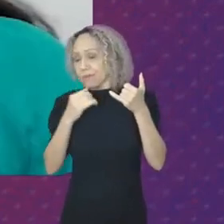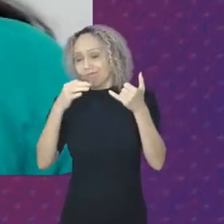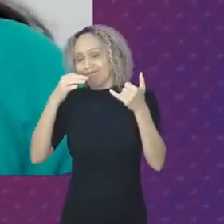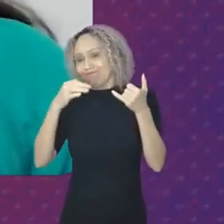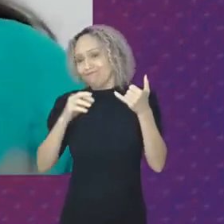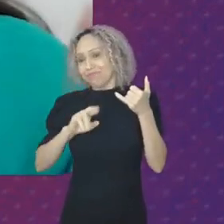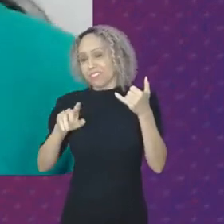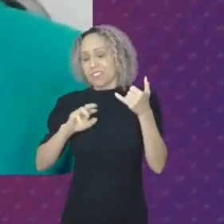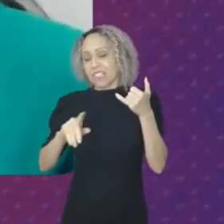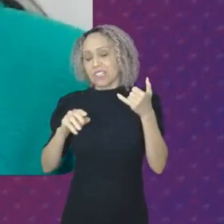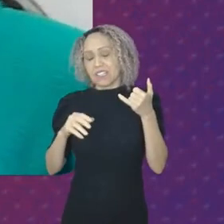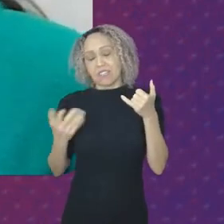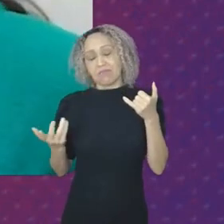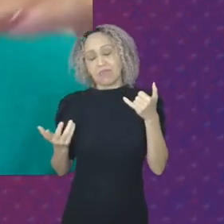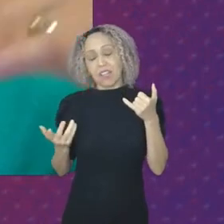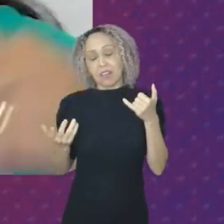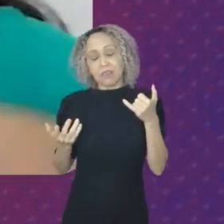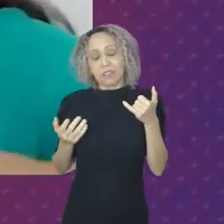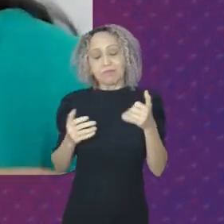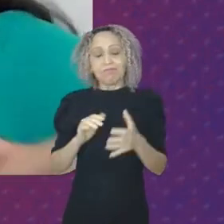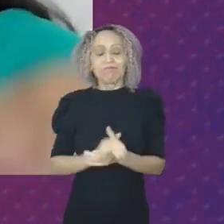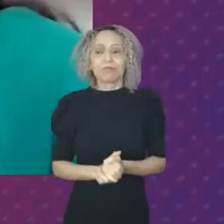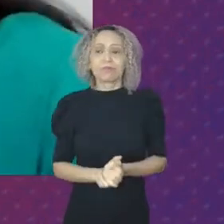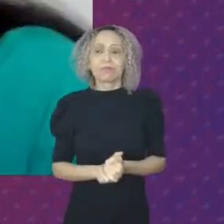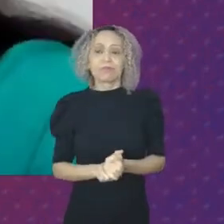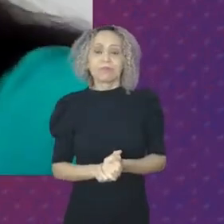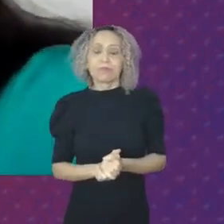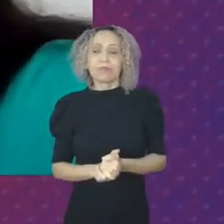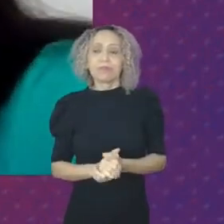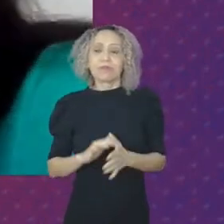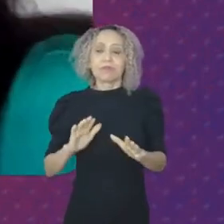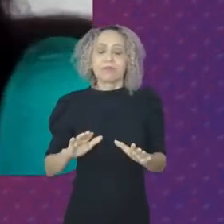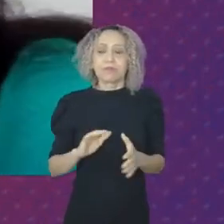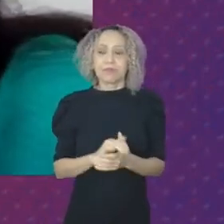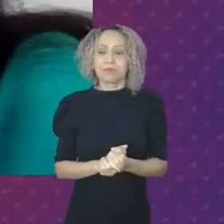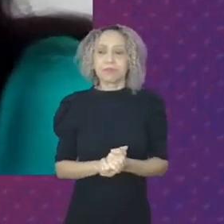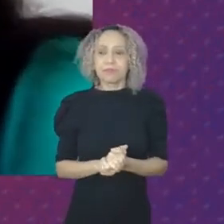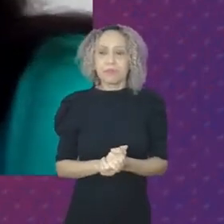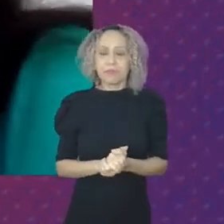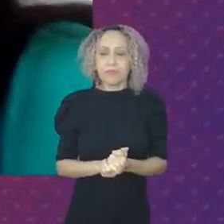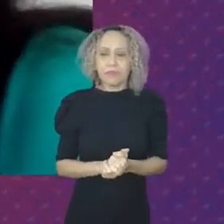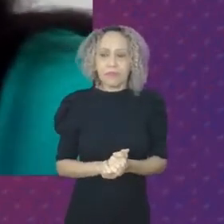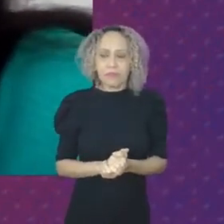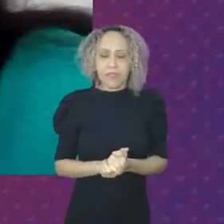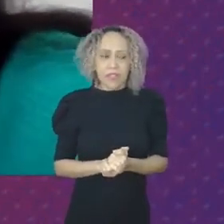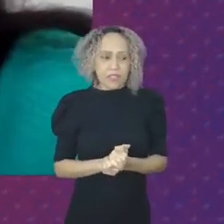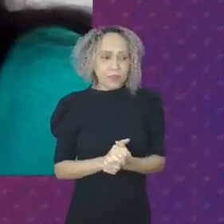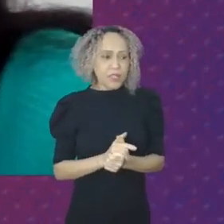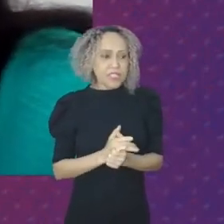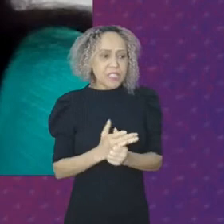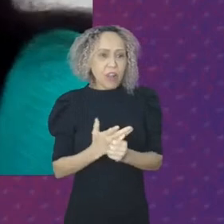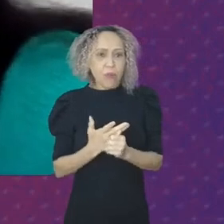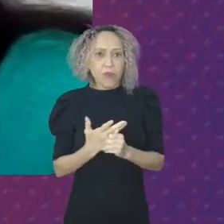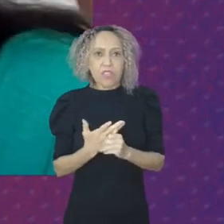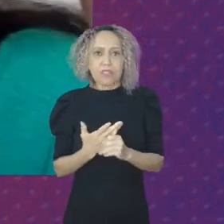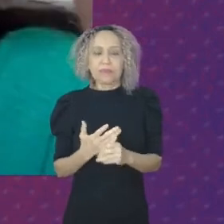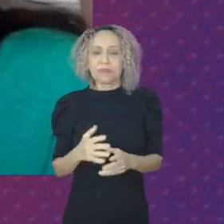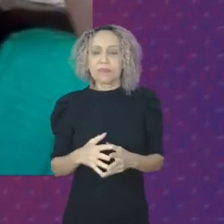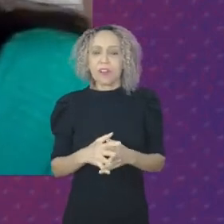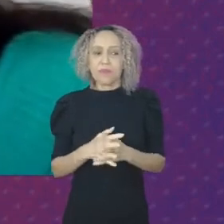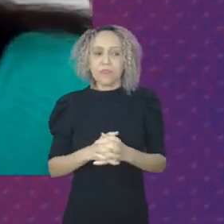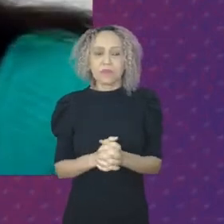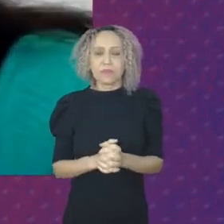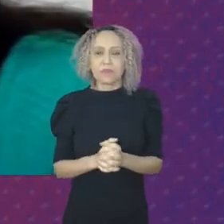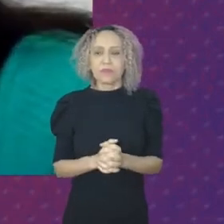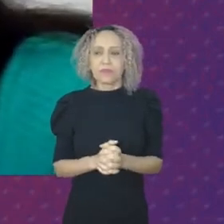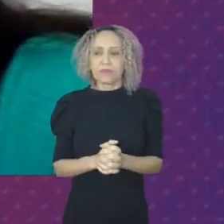efetivo, o que impacta numa queda. A gente tem um estudo que nós já fizemos, um levantamento